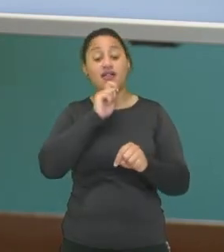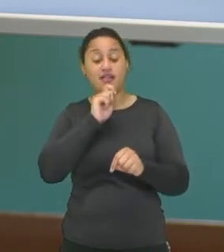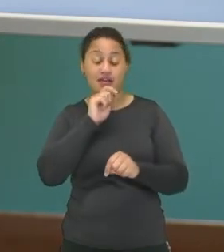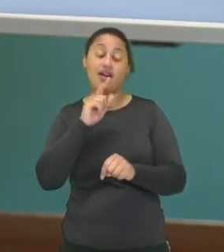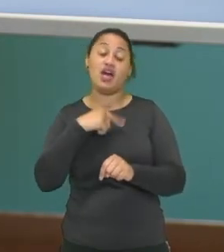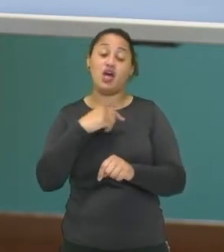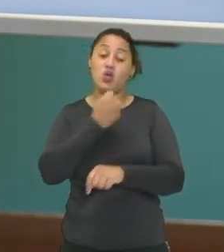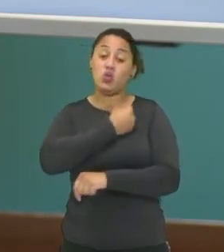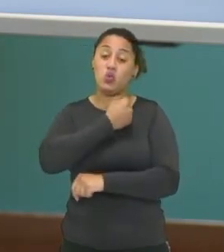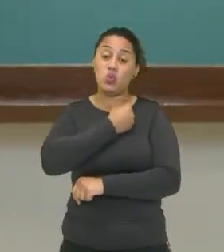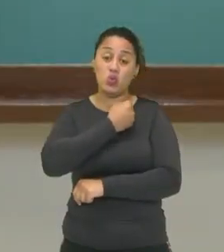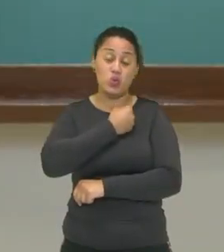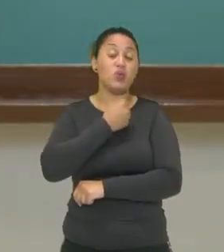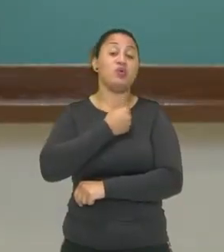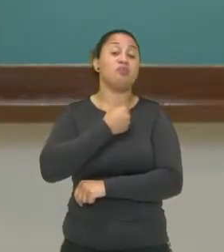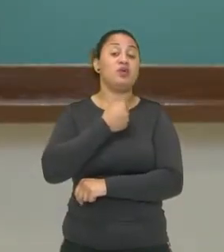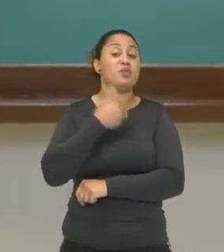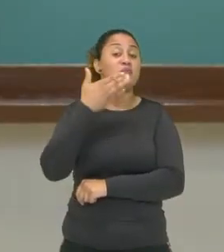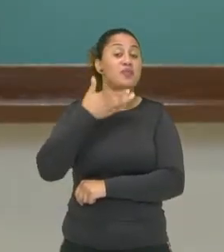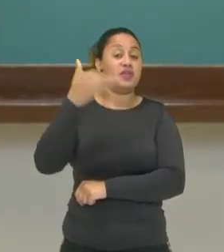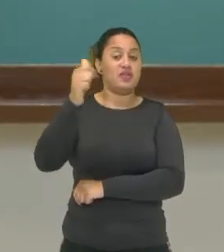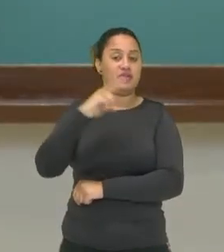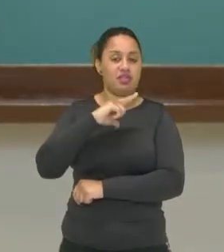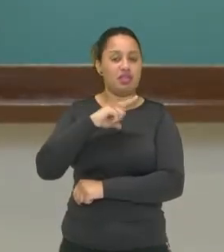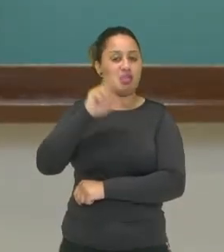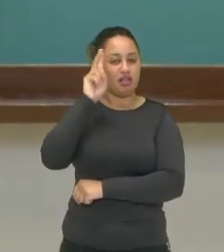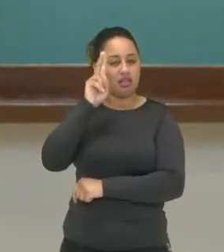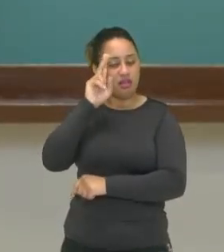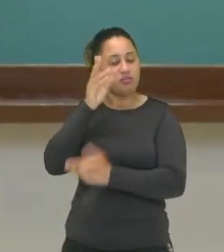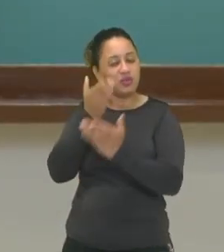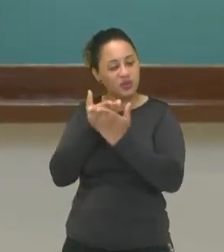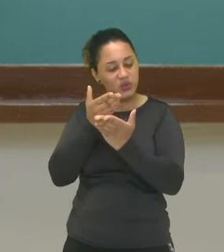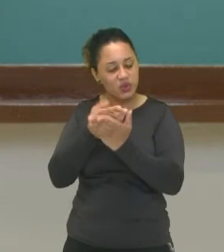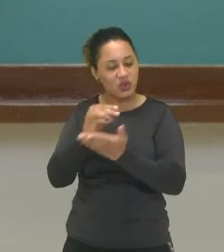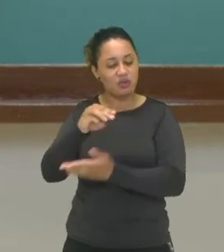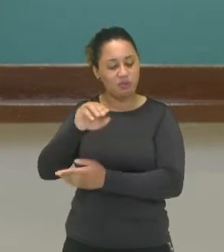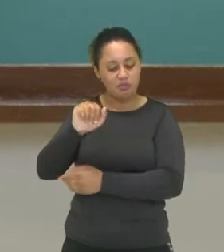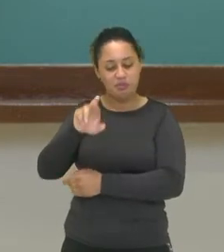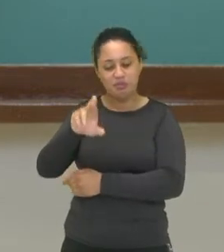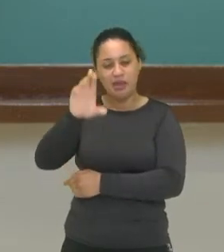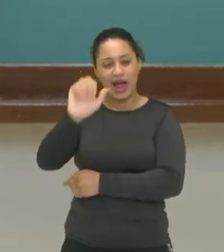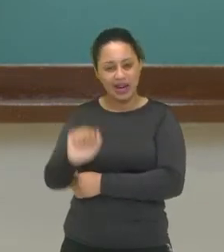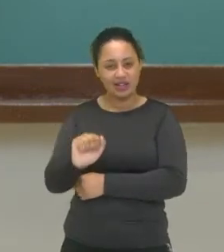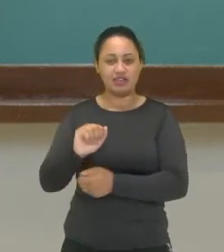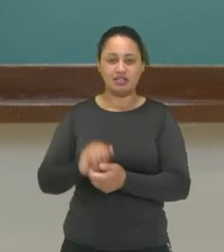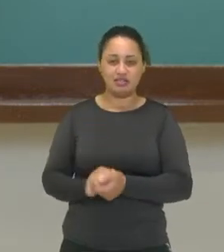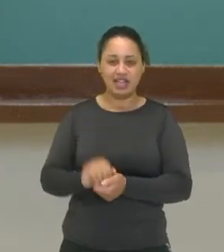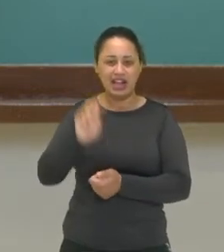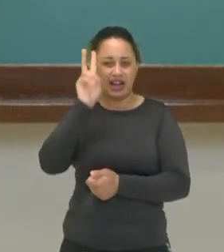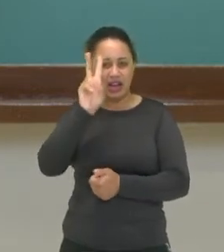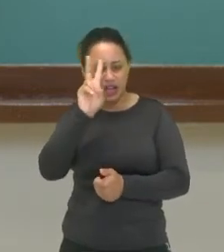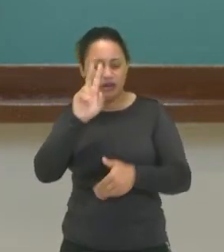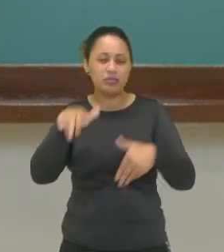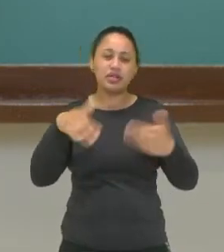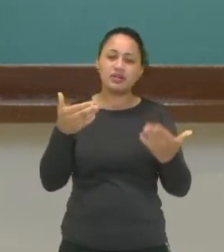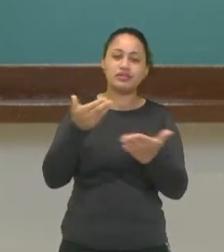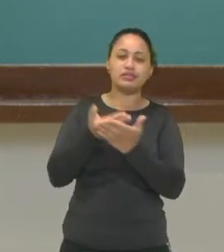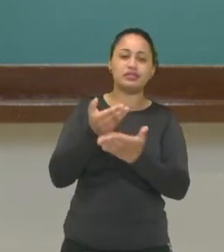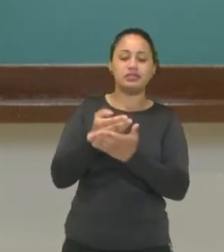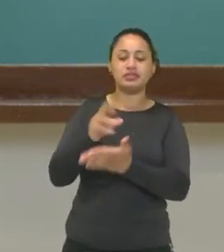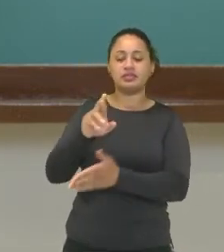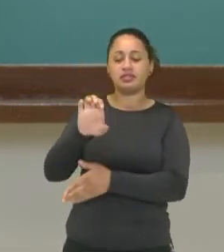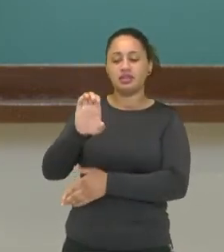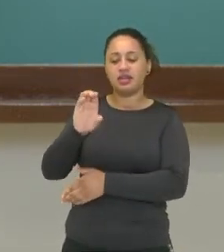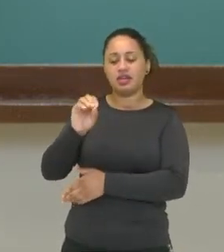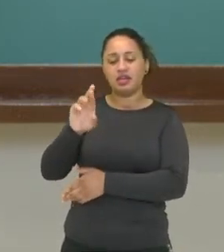da melhor marca. Lembra quando a gente estudou isso? O que é o recorde? A melhor marca na história